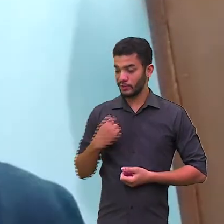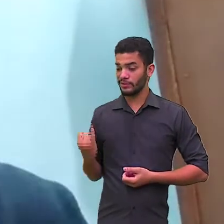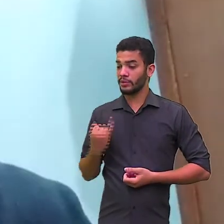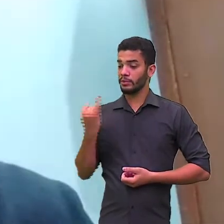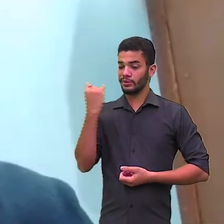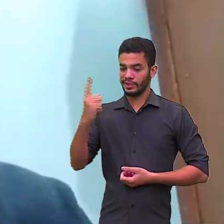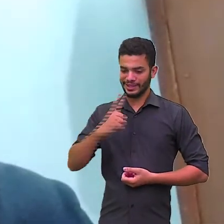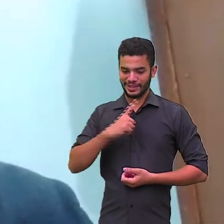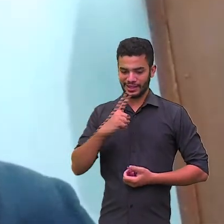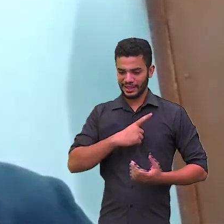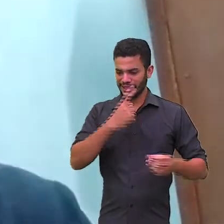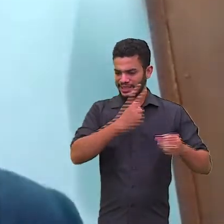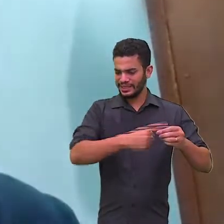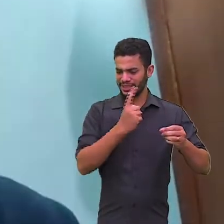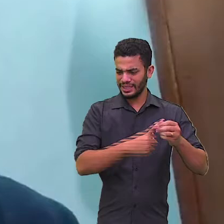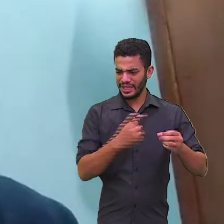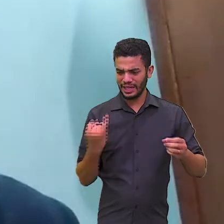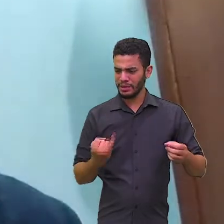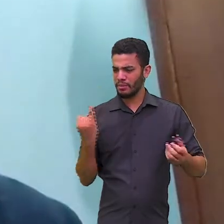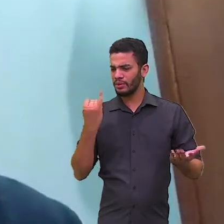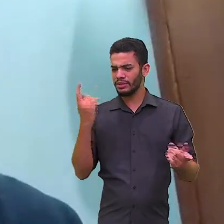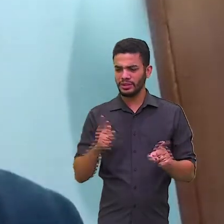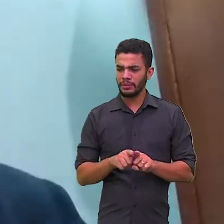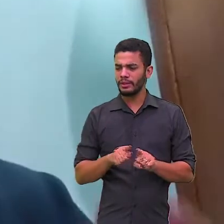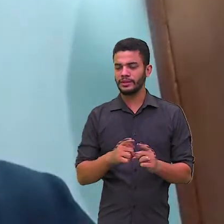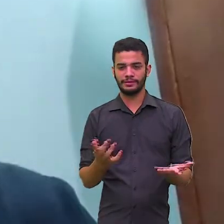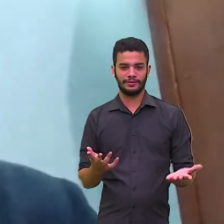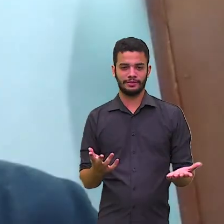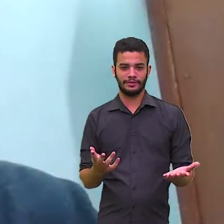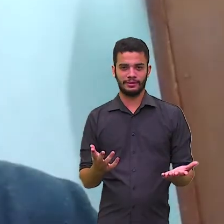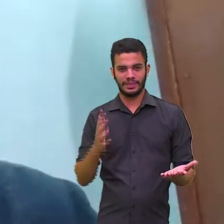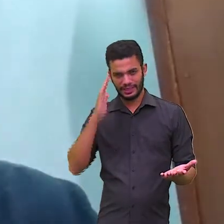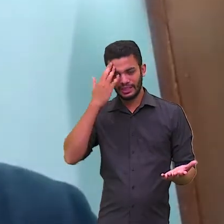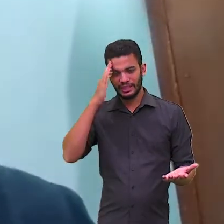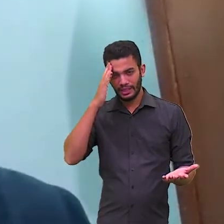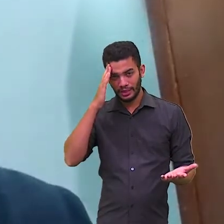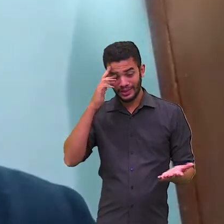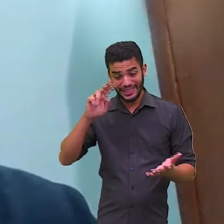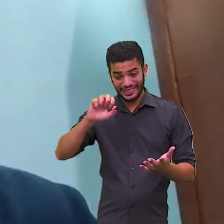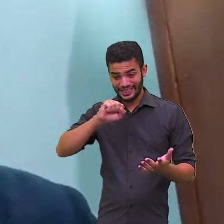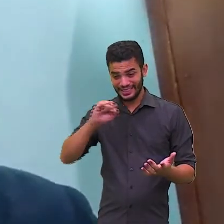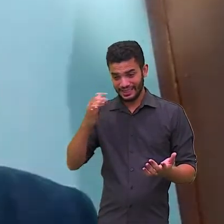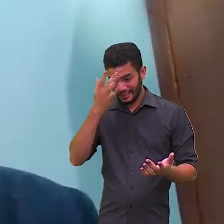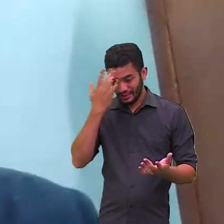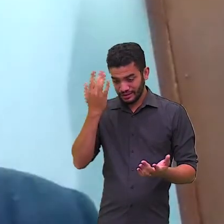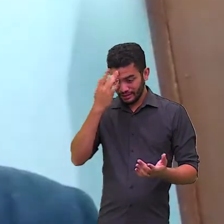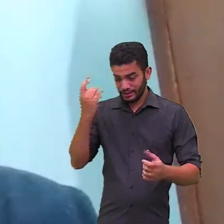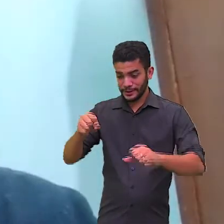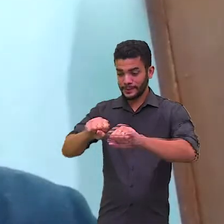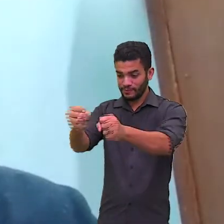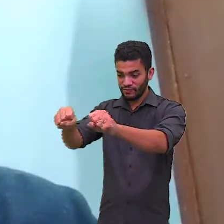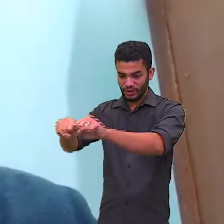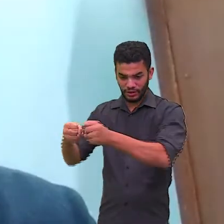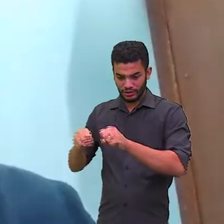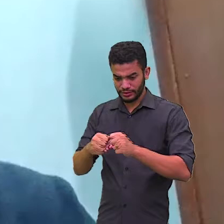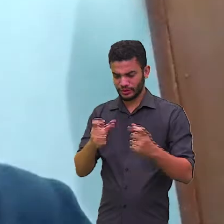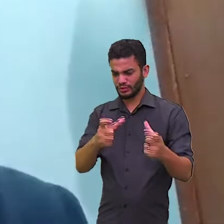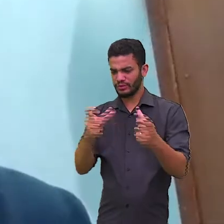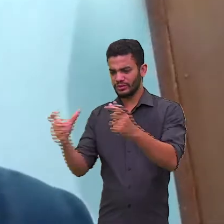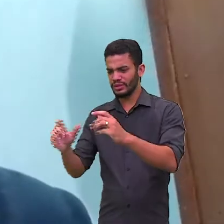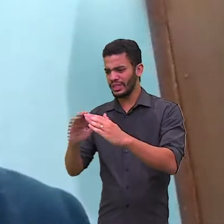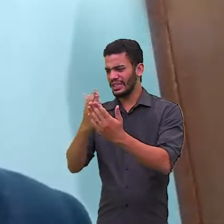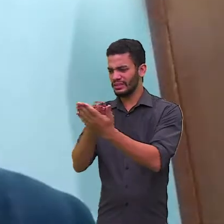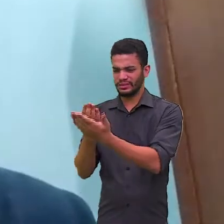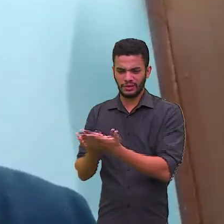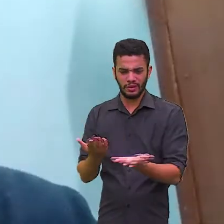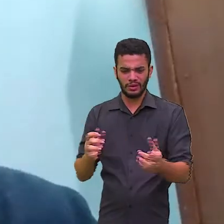eles julgam importante, é importante para eles. E destruindo isso ou esquecendo esse aspecto,